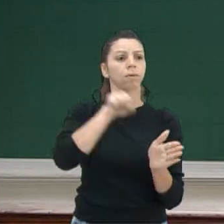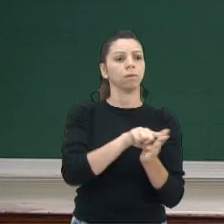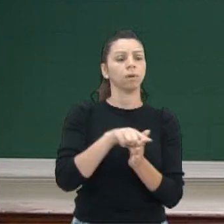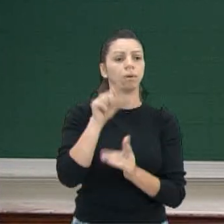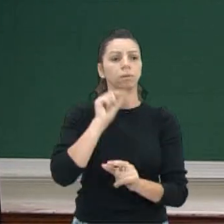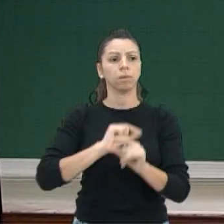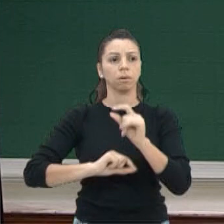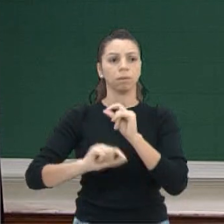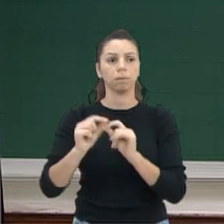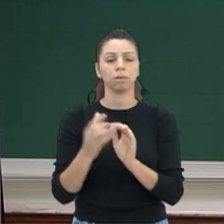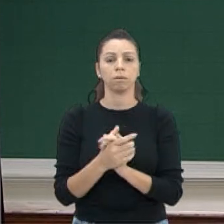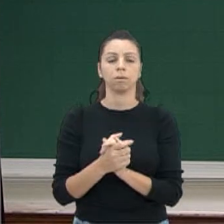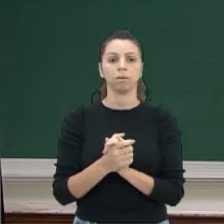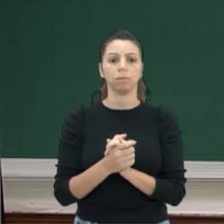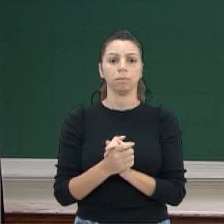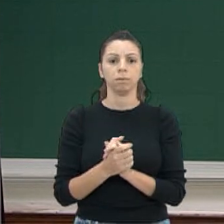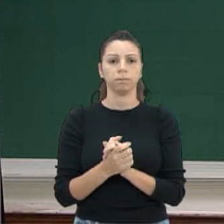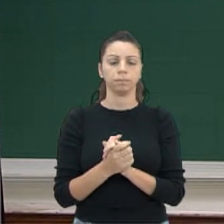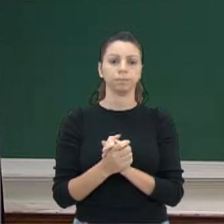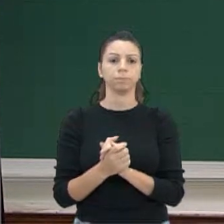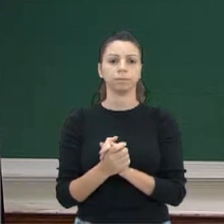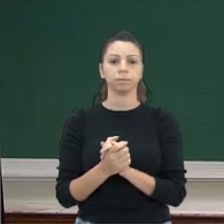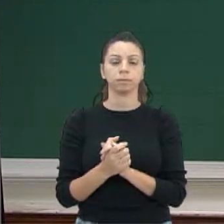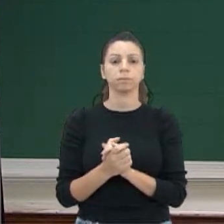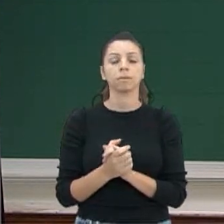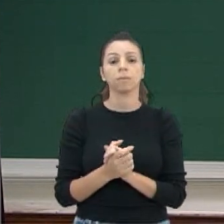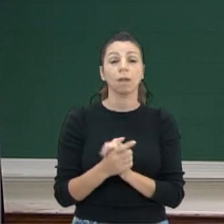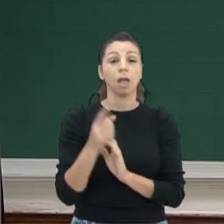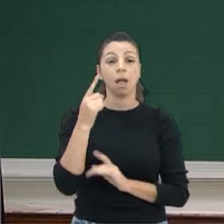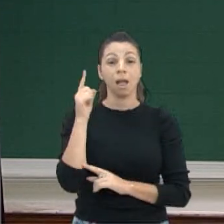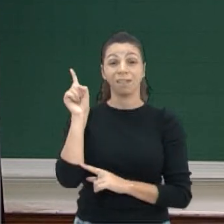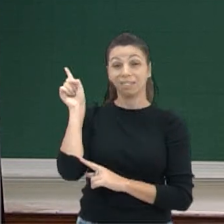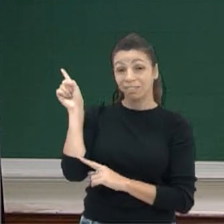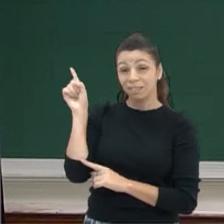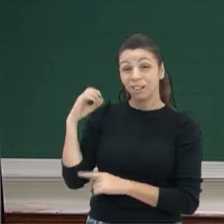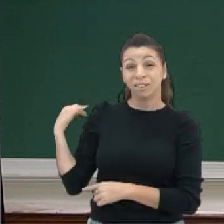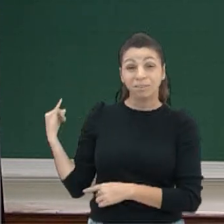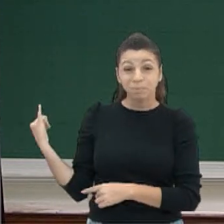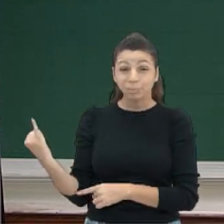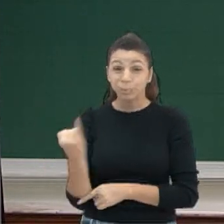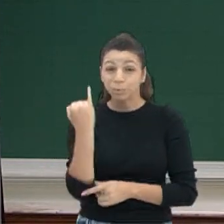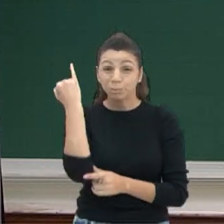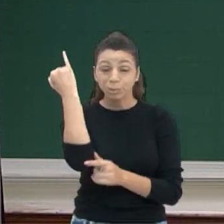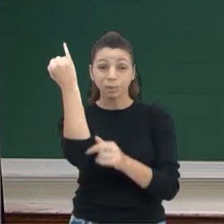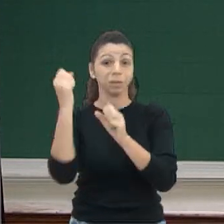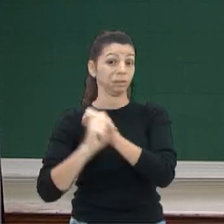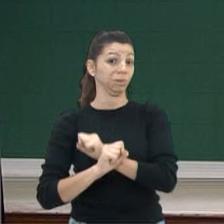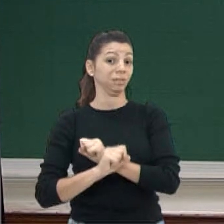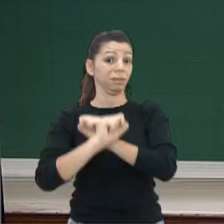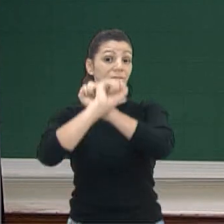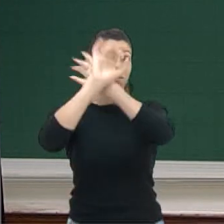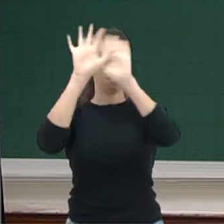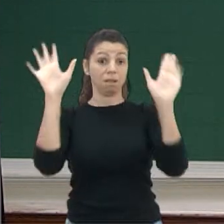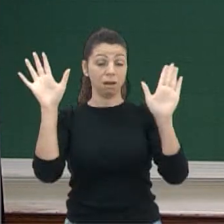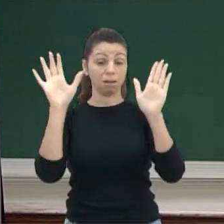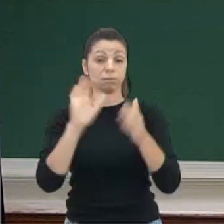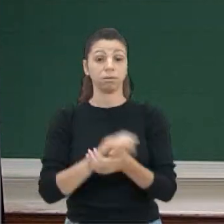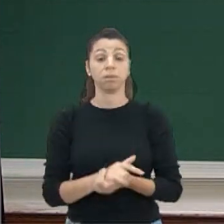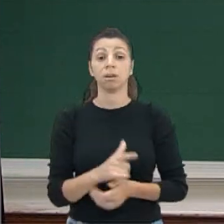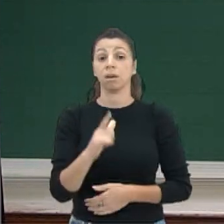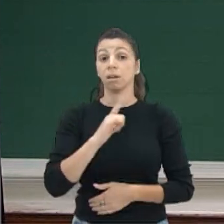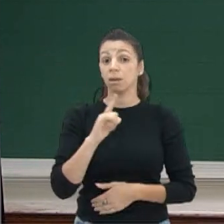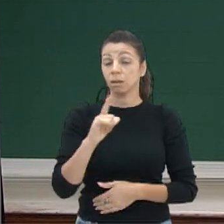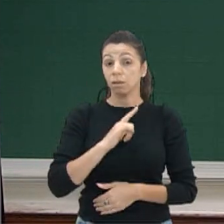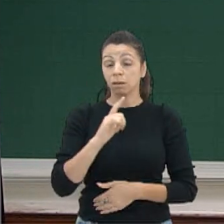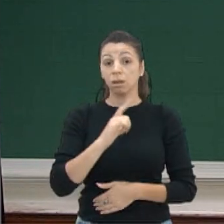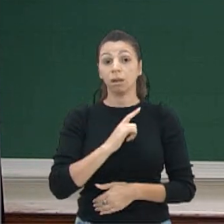diz concluindo. Aqui é muito importante a gente deixar claro para vocês que a partir do momento que eu tenho